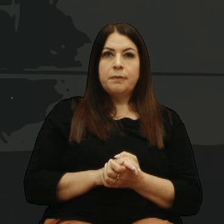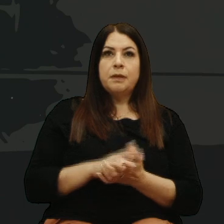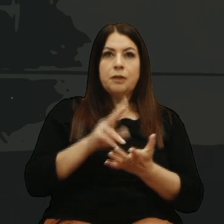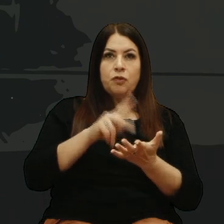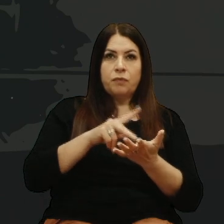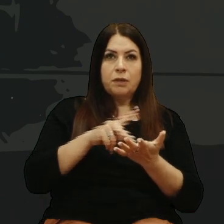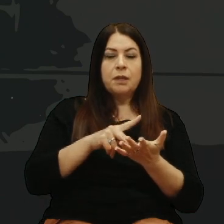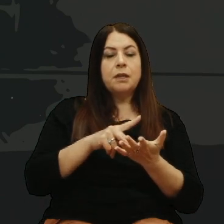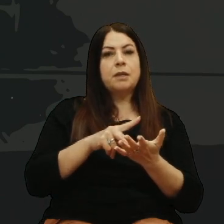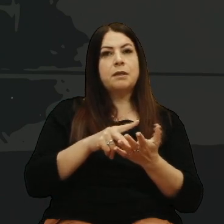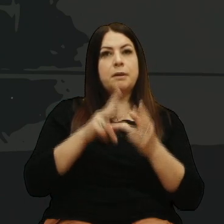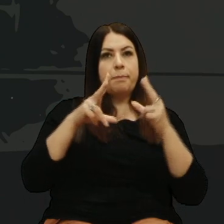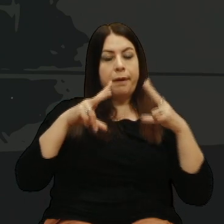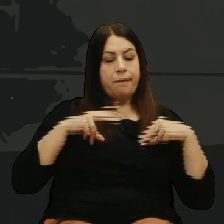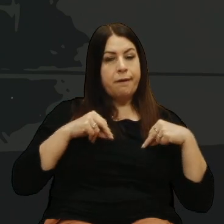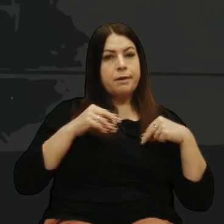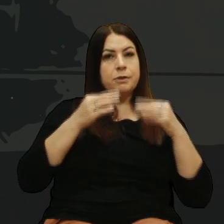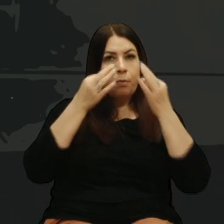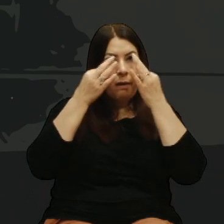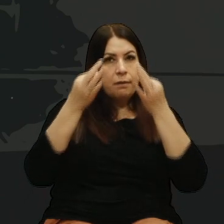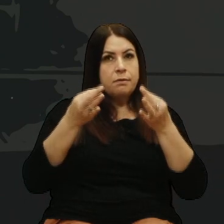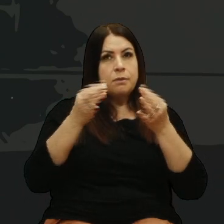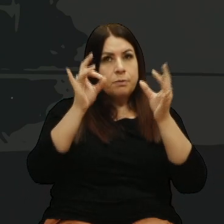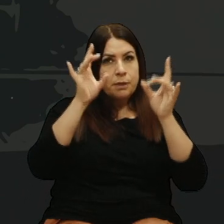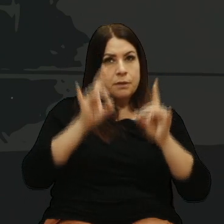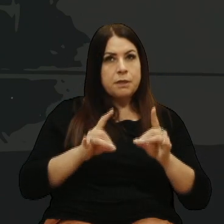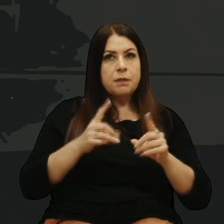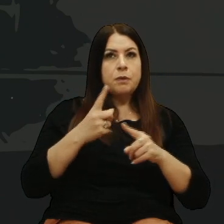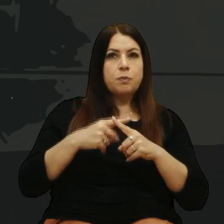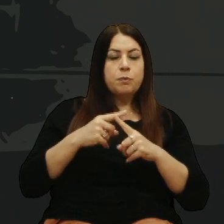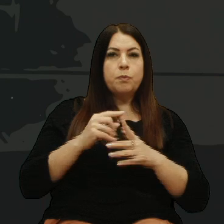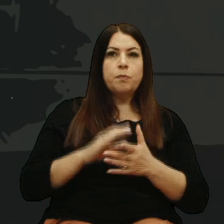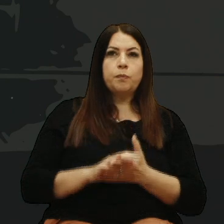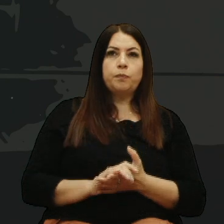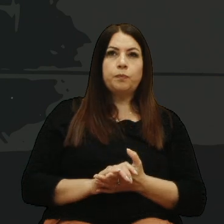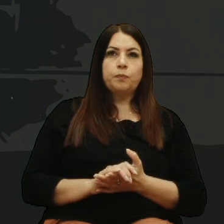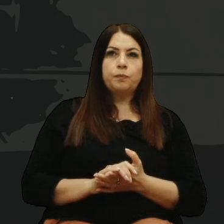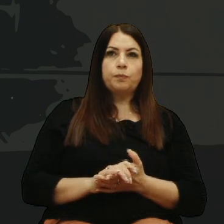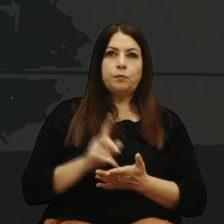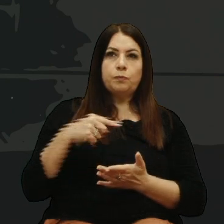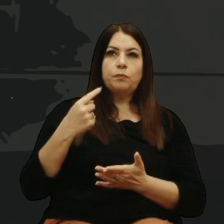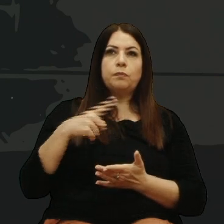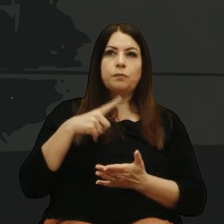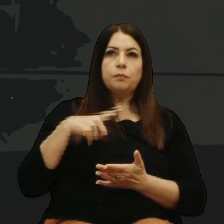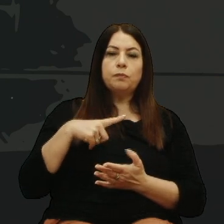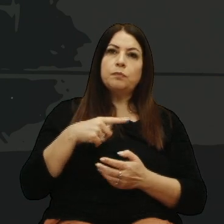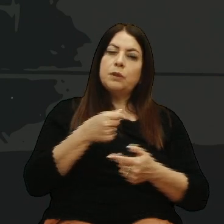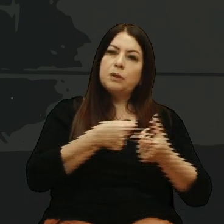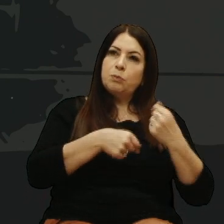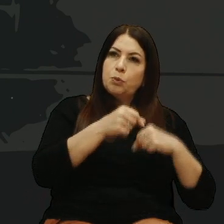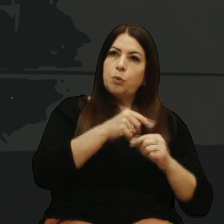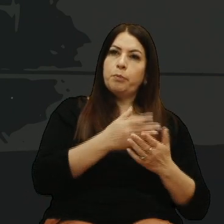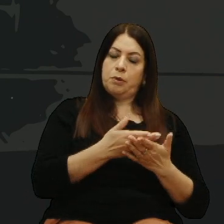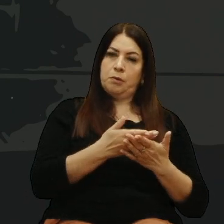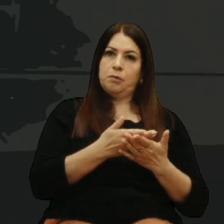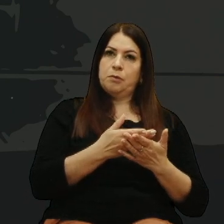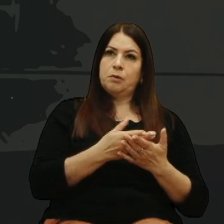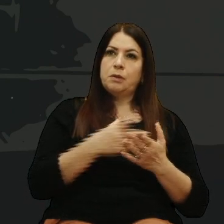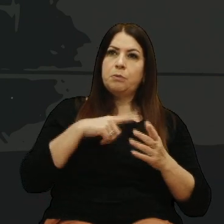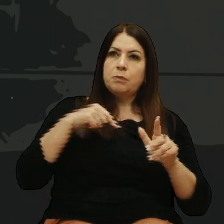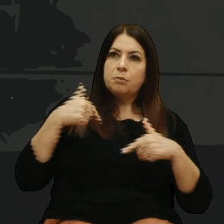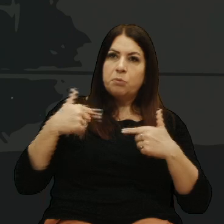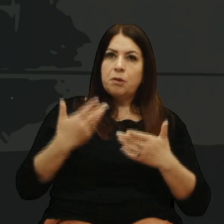fato, merece uma atenção especial, porque nós temos que gerar economia, temos que gerar